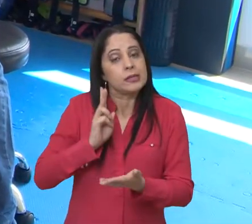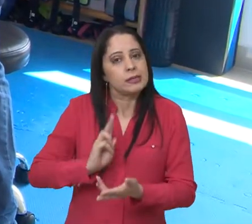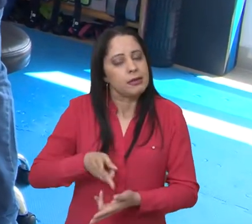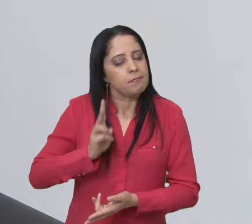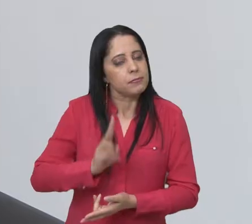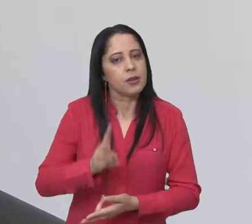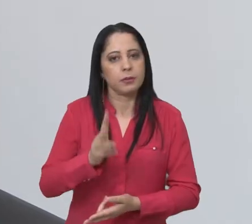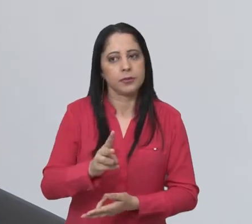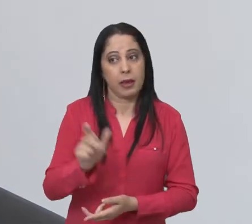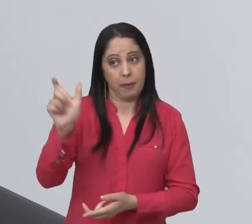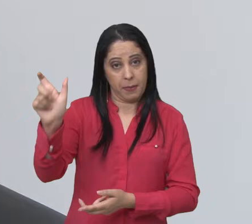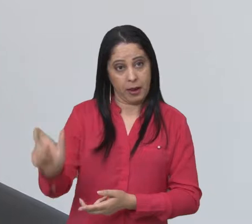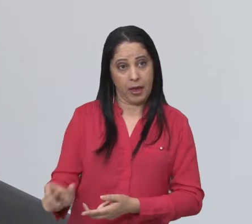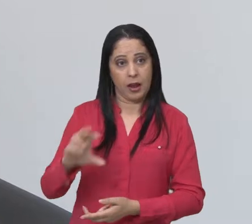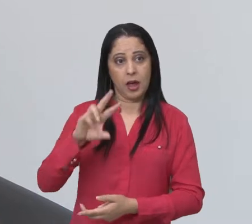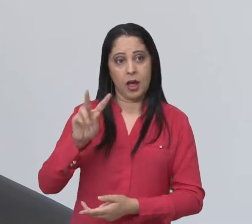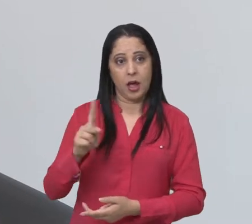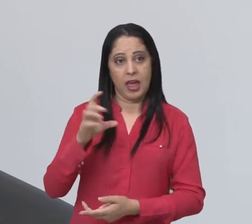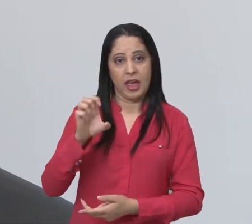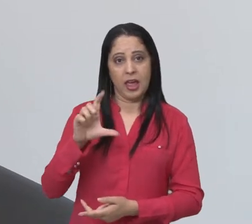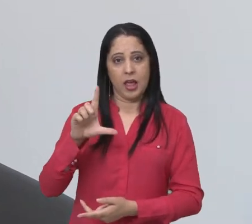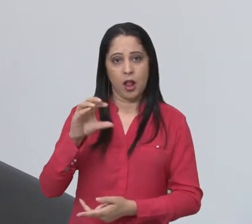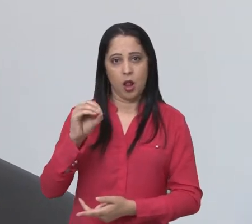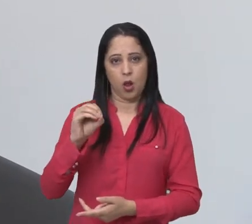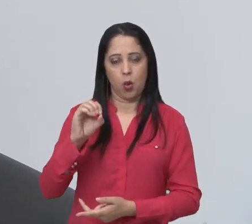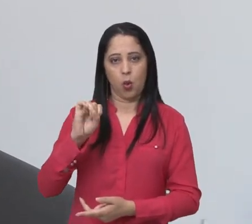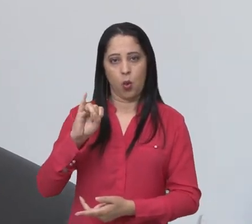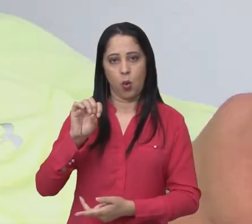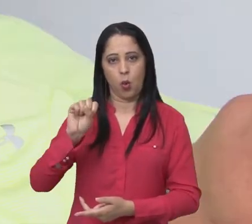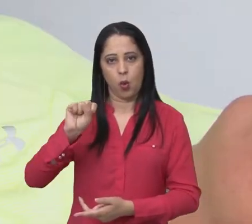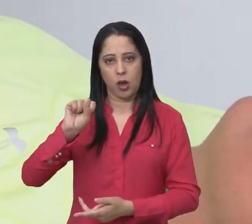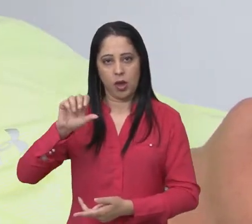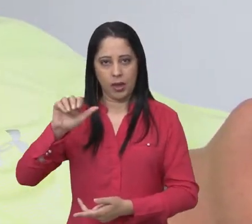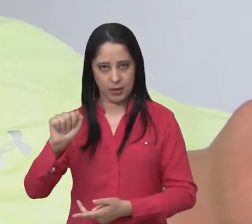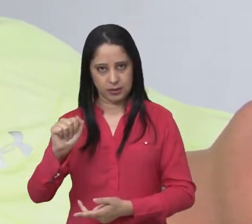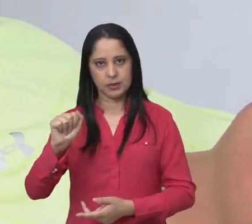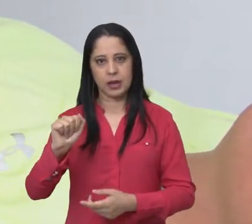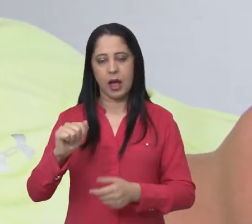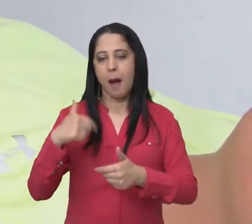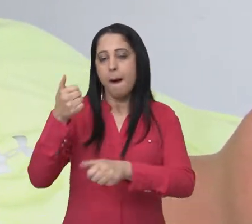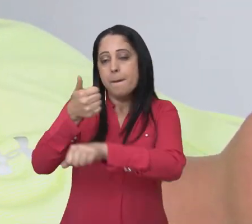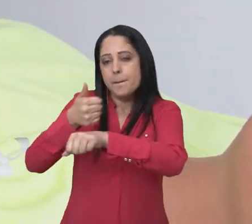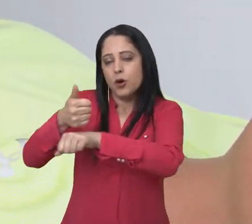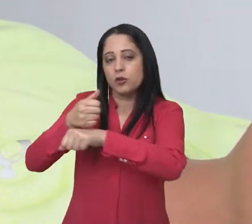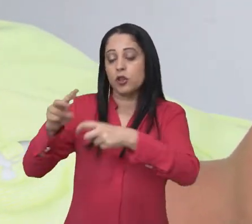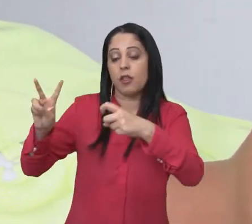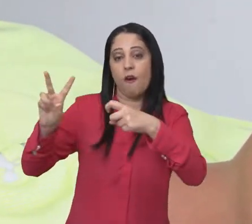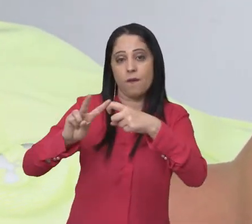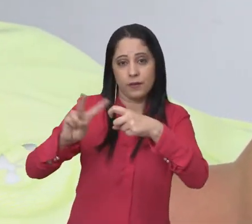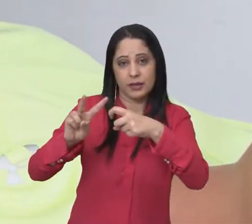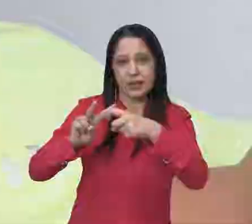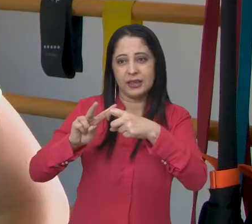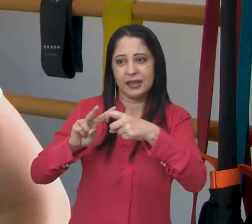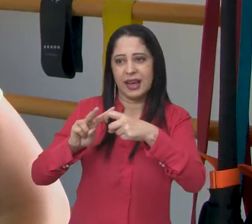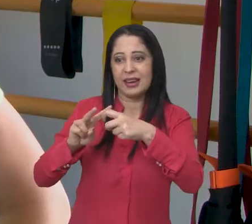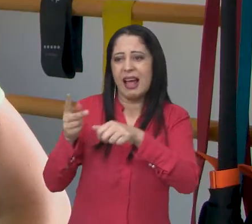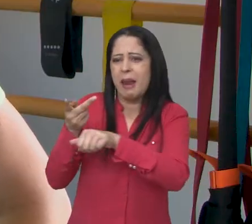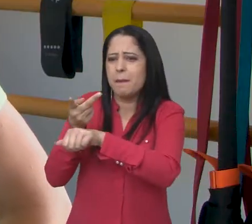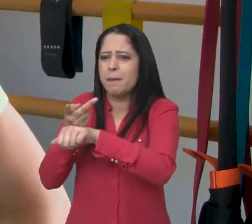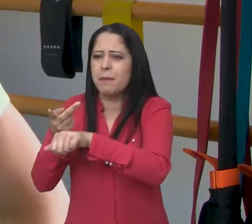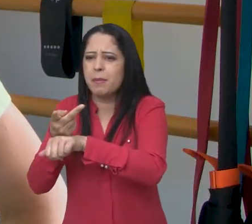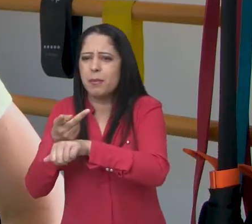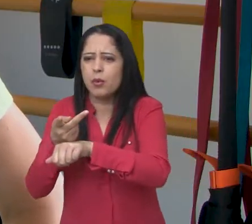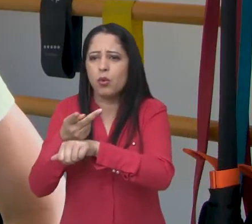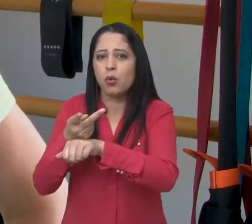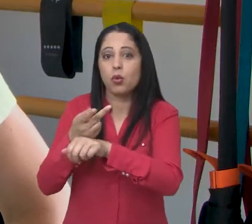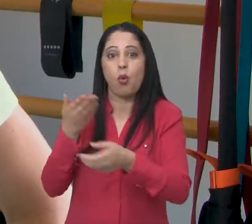da coluna, a veterinária Heloísa buscou na osteopatia uma alternativa para se livrar das dores. E com o